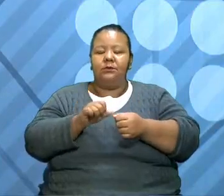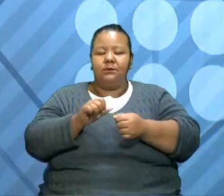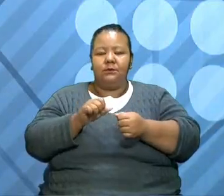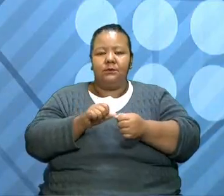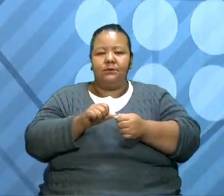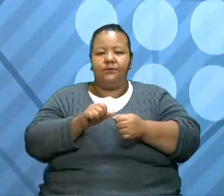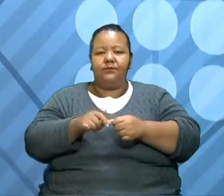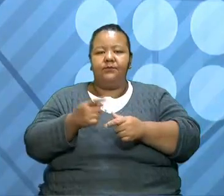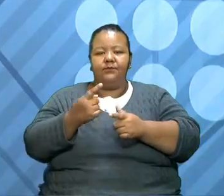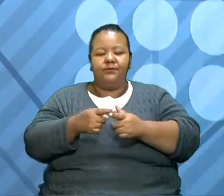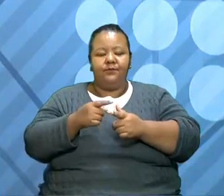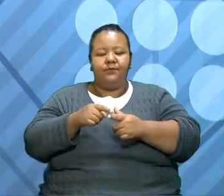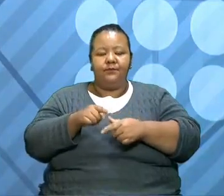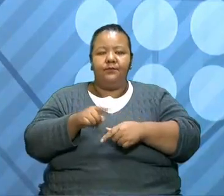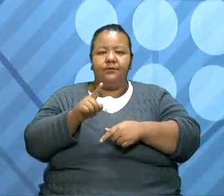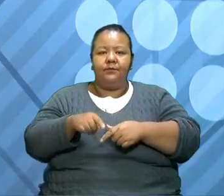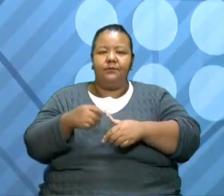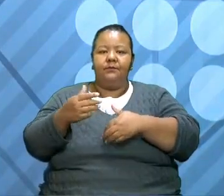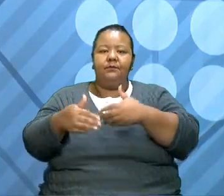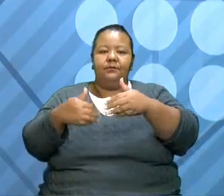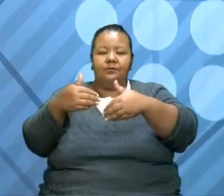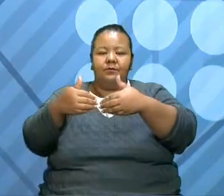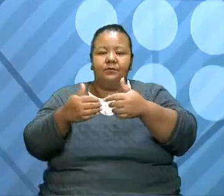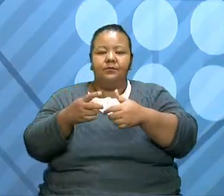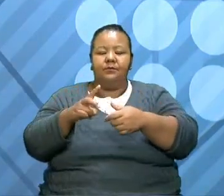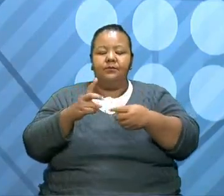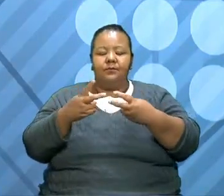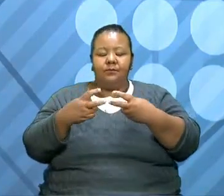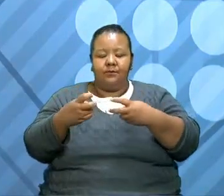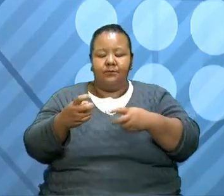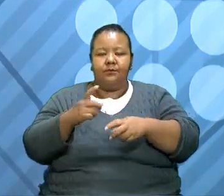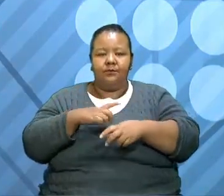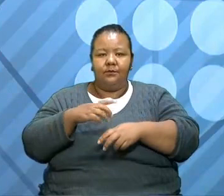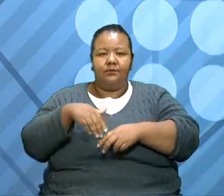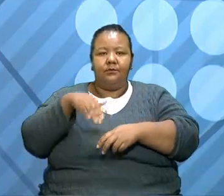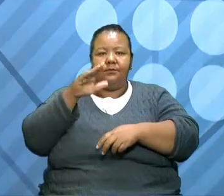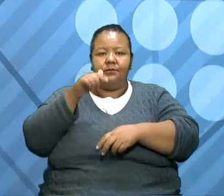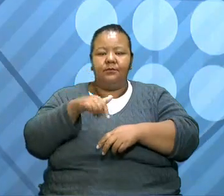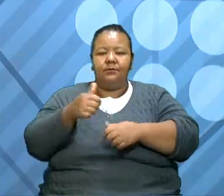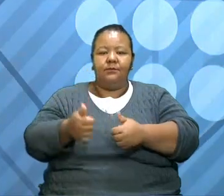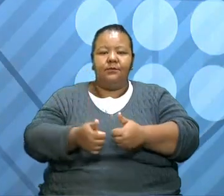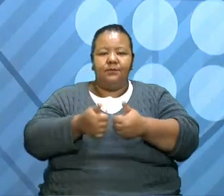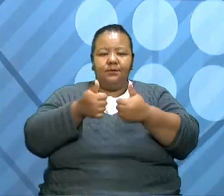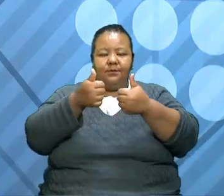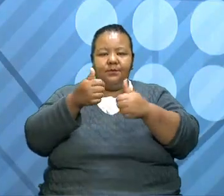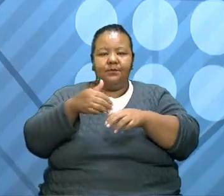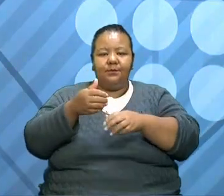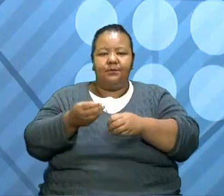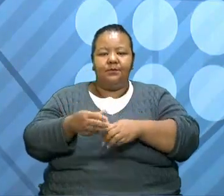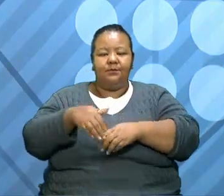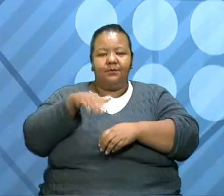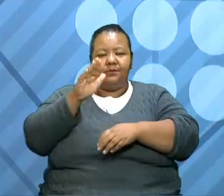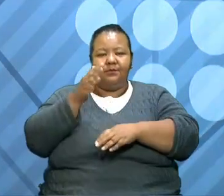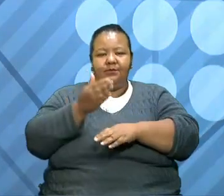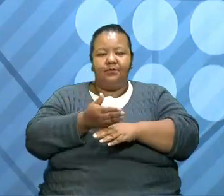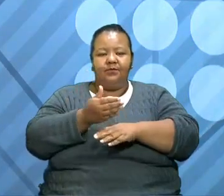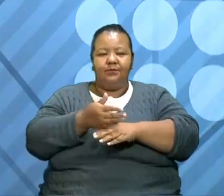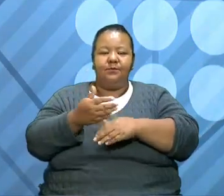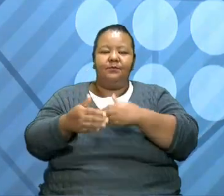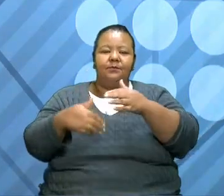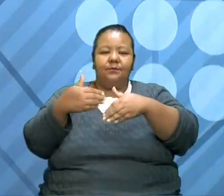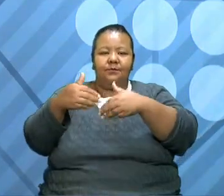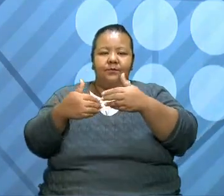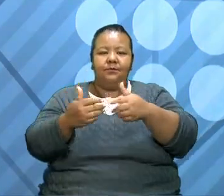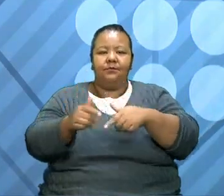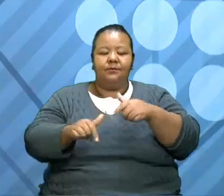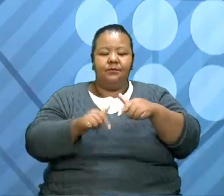realiza. Porque se você desenvolver ele, você vai perceber que você vai ter muito mais sucesso, muito mais desenvolvimento